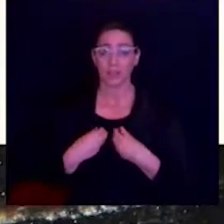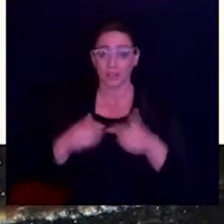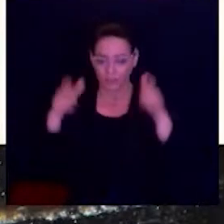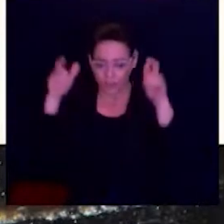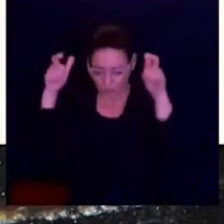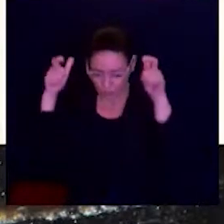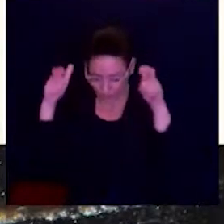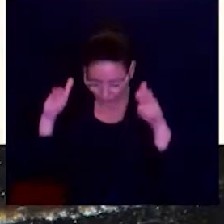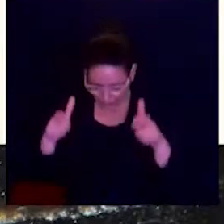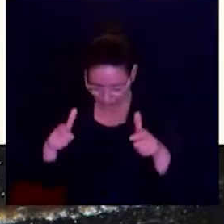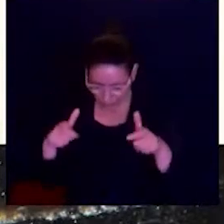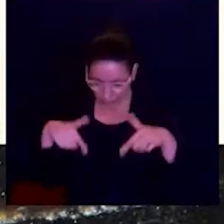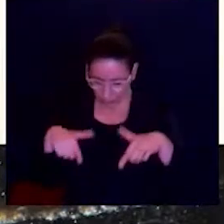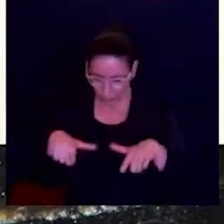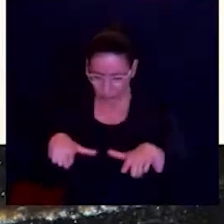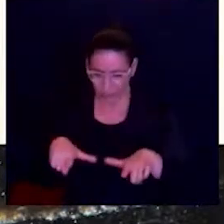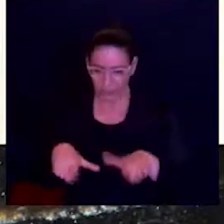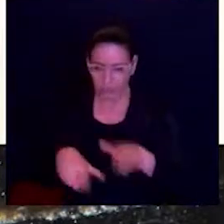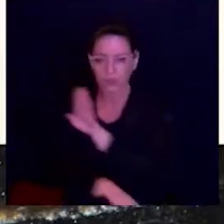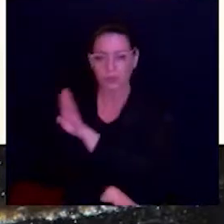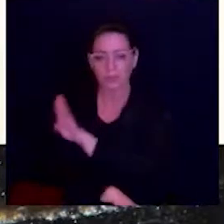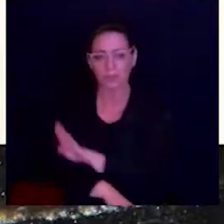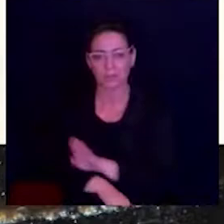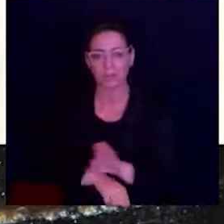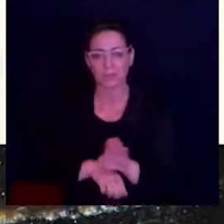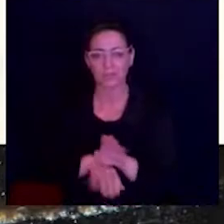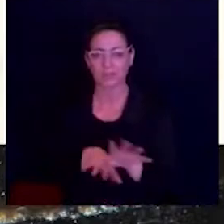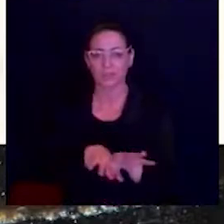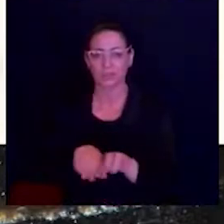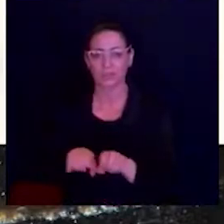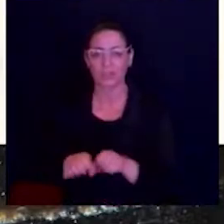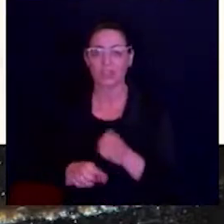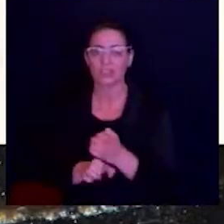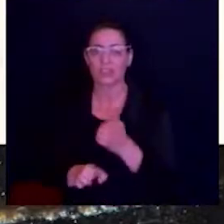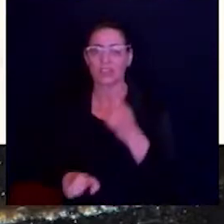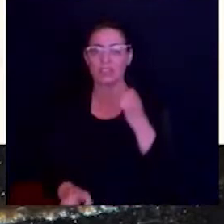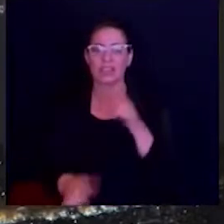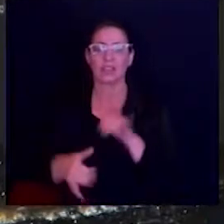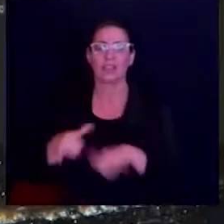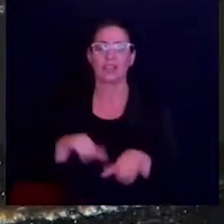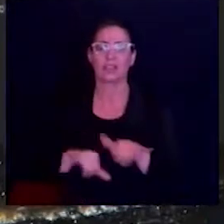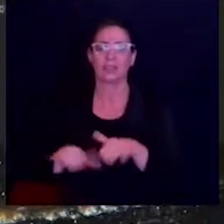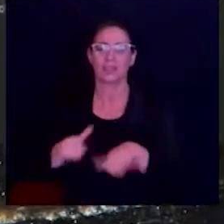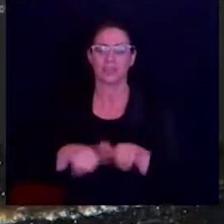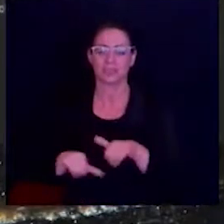confiro-lhes o grau de bacharelas em Engenharia Química.